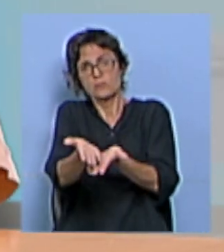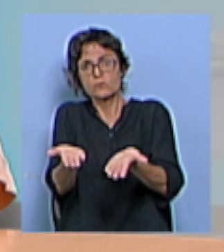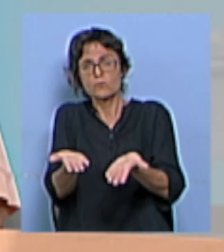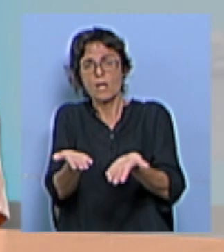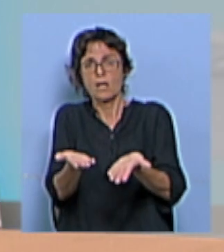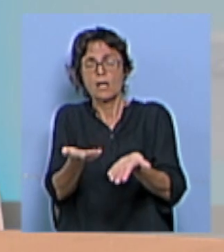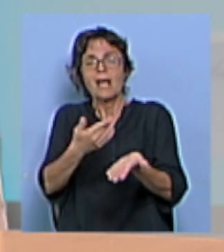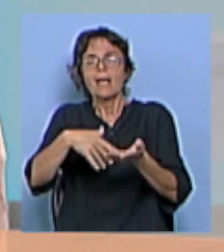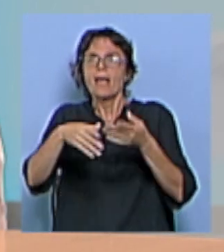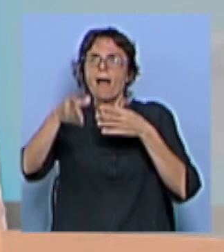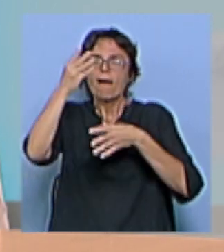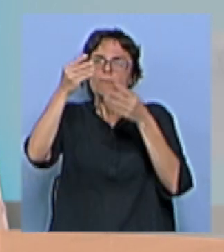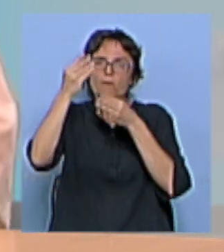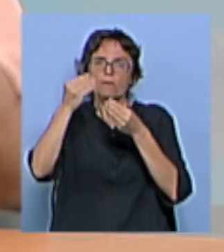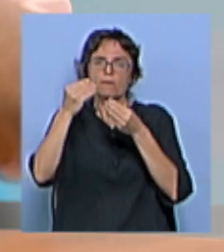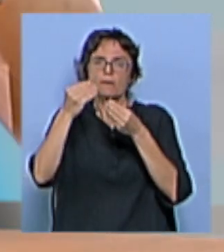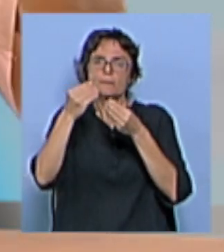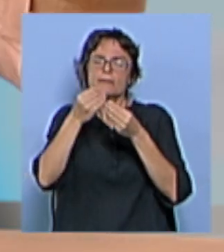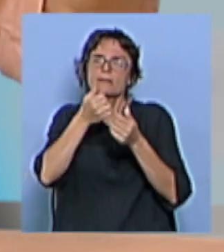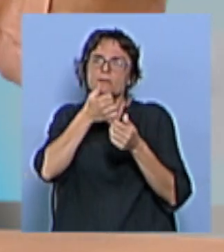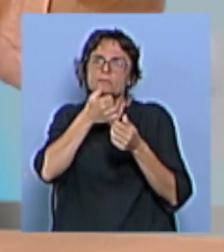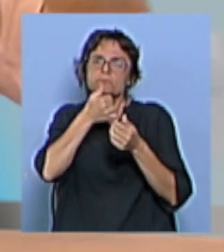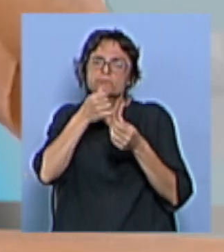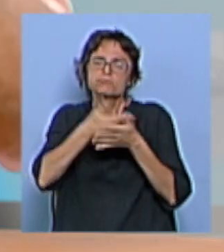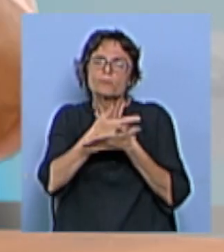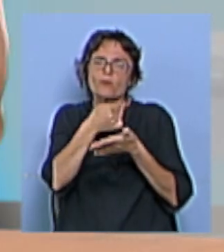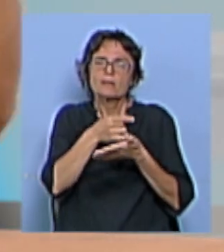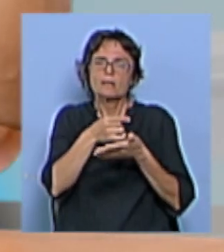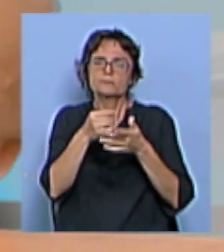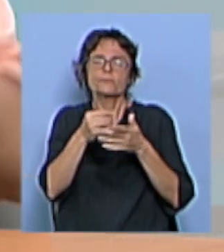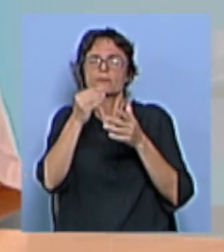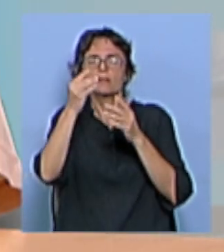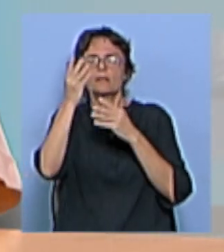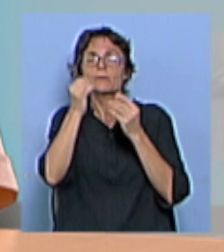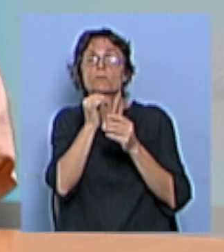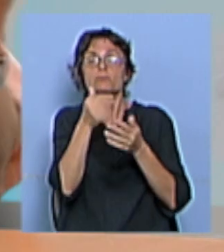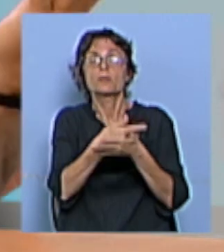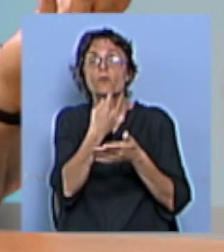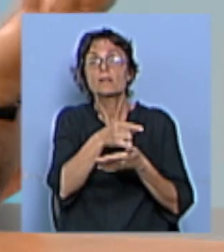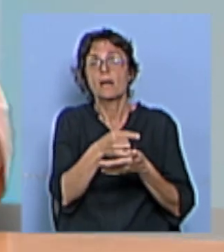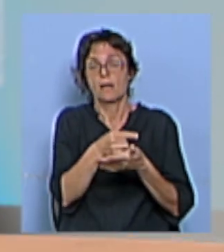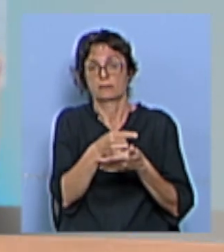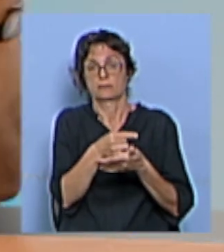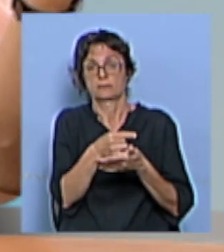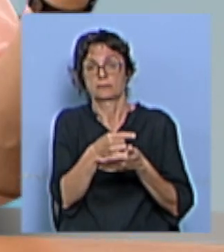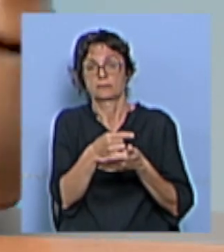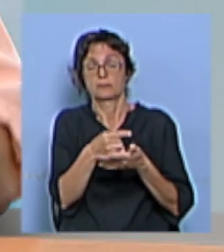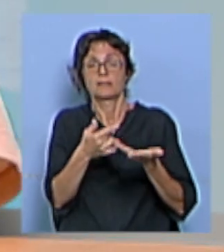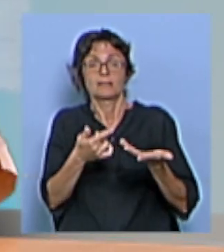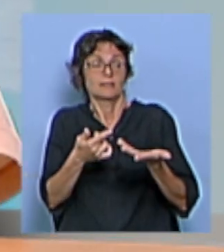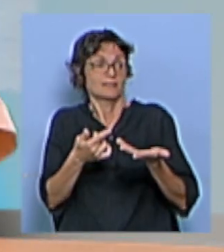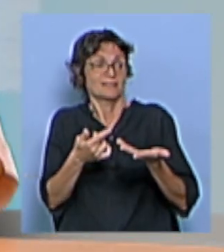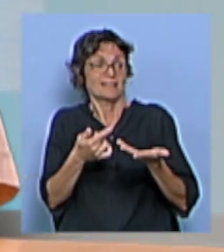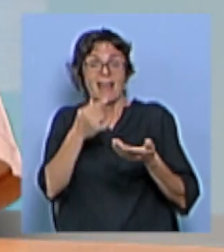a morrer como se a morte fosse um ato de caridade. Deixar espaço para outros. Bem, portanto, se nunca morrêssemos, os filhos nunca podiam